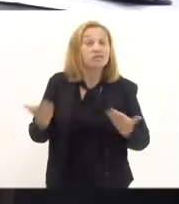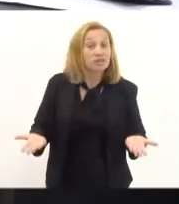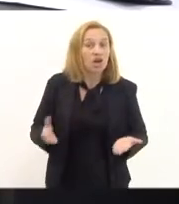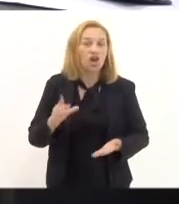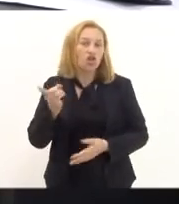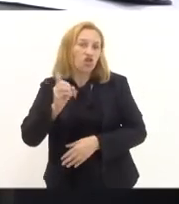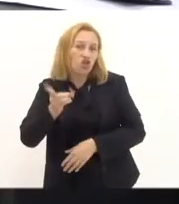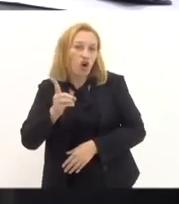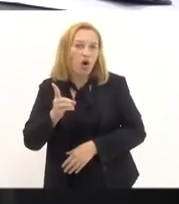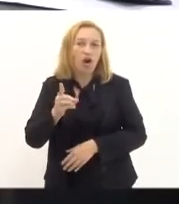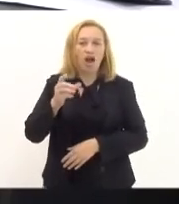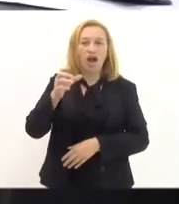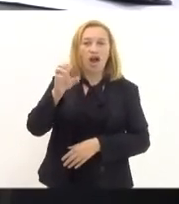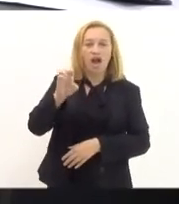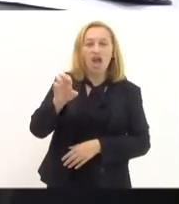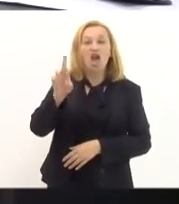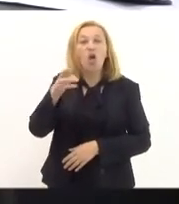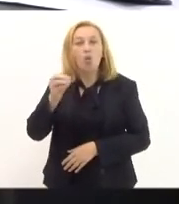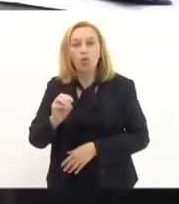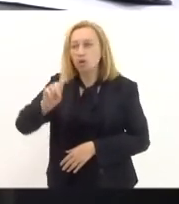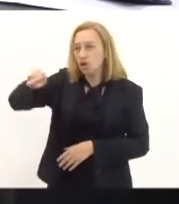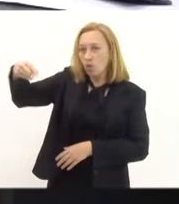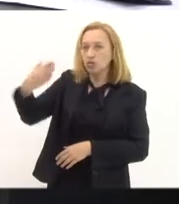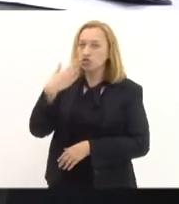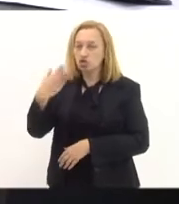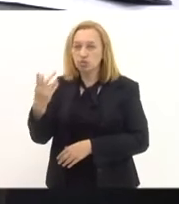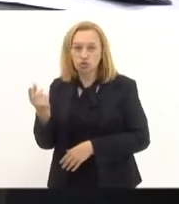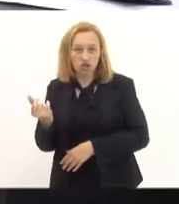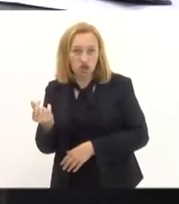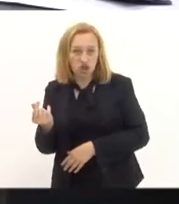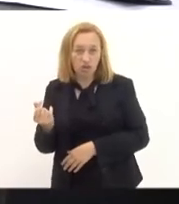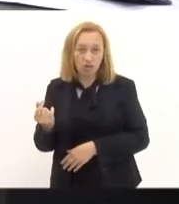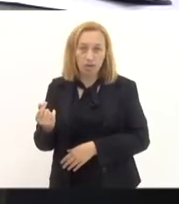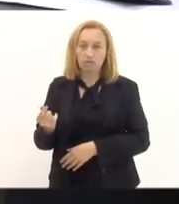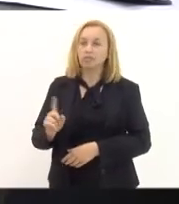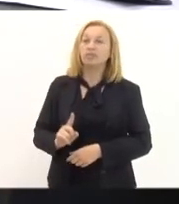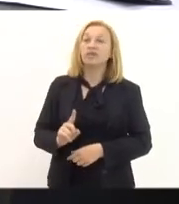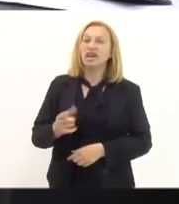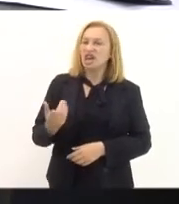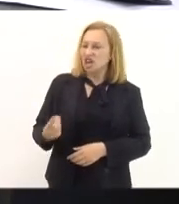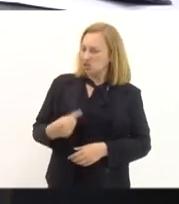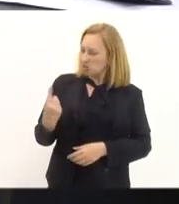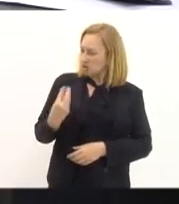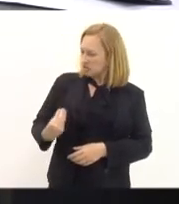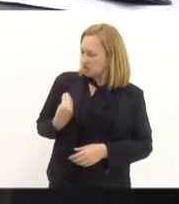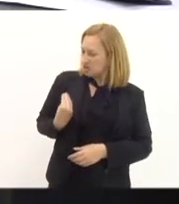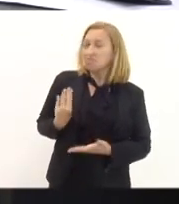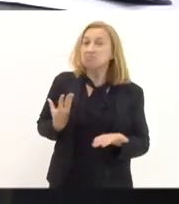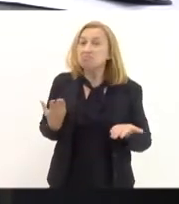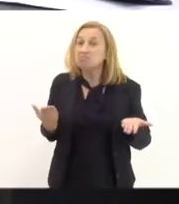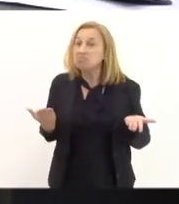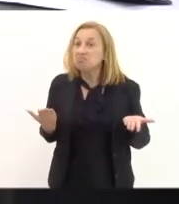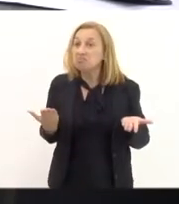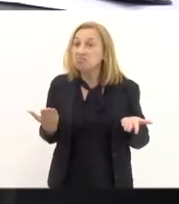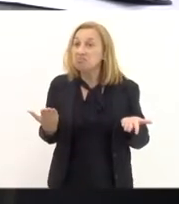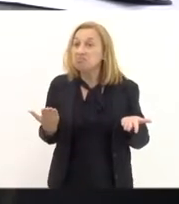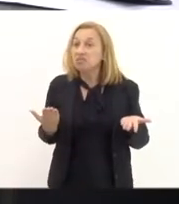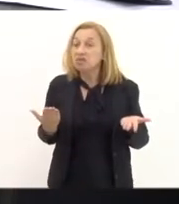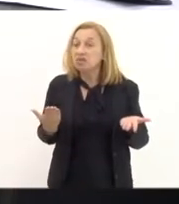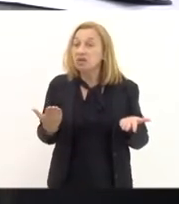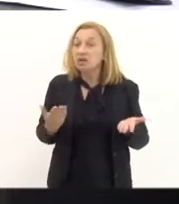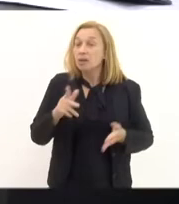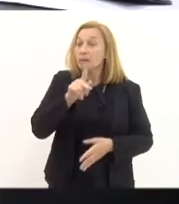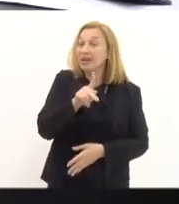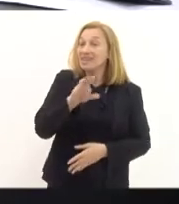dólar euro e em rede certo e ajuda nossa ela se dá segundo